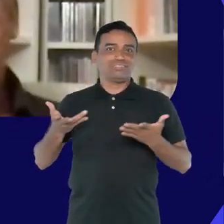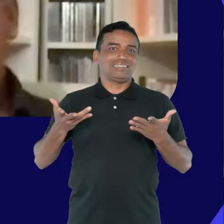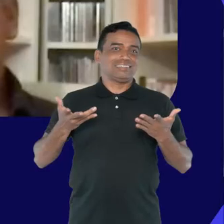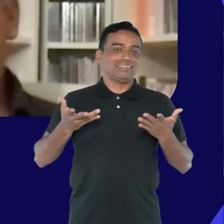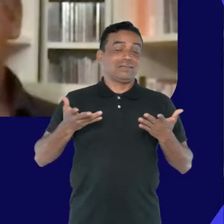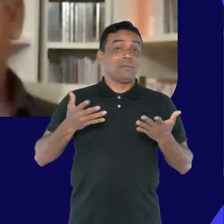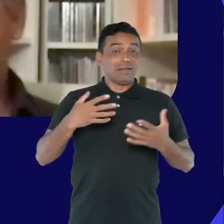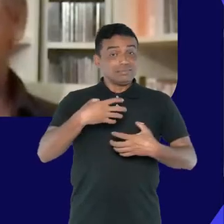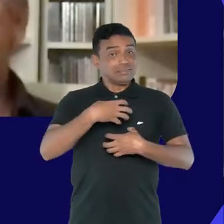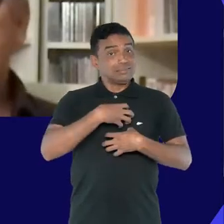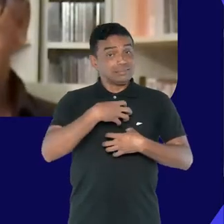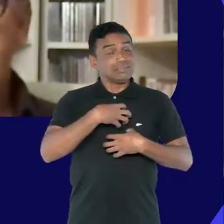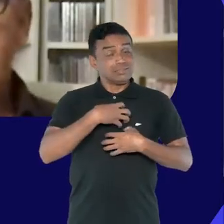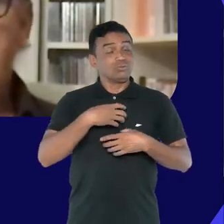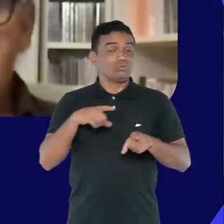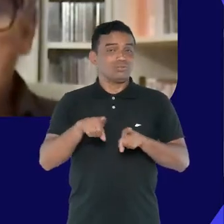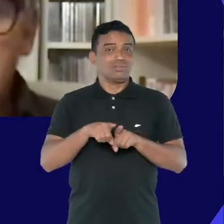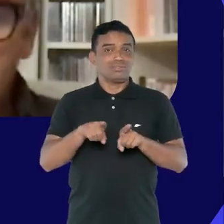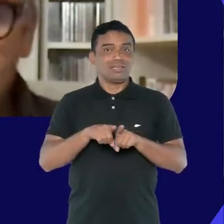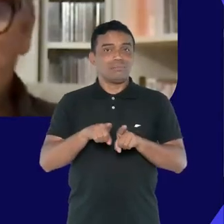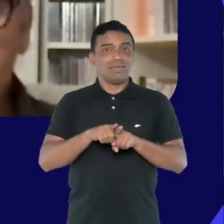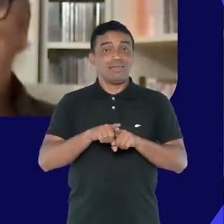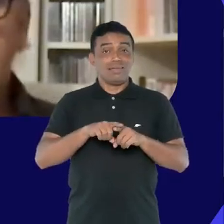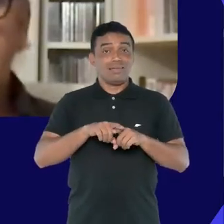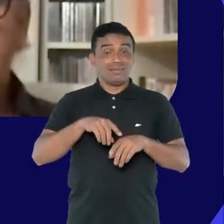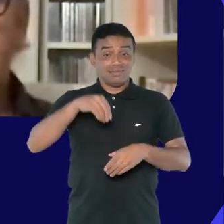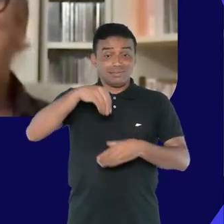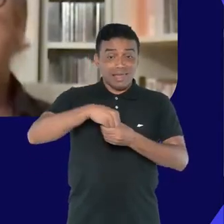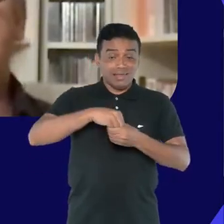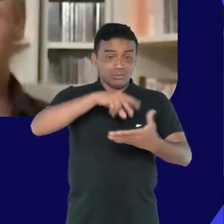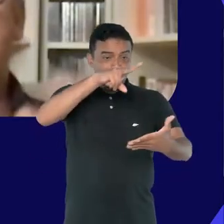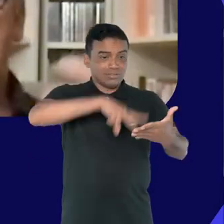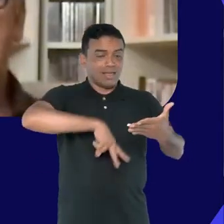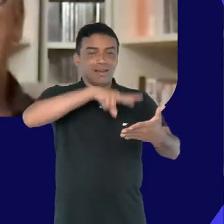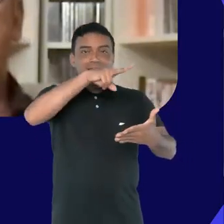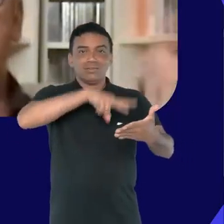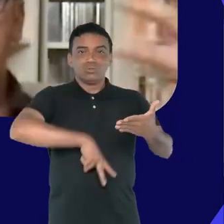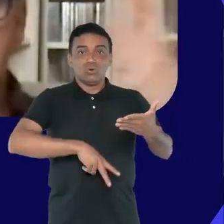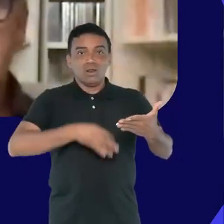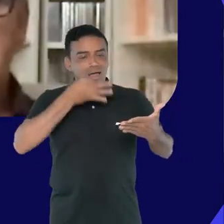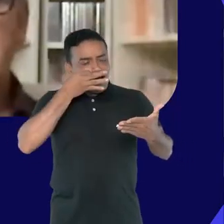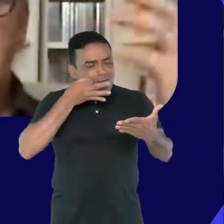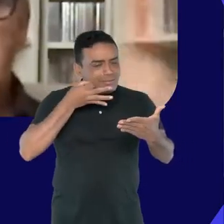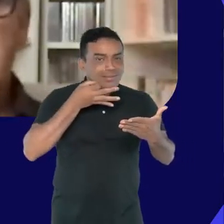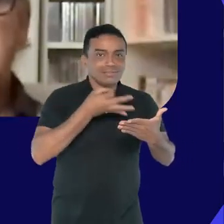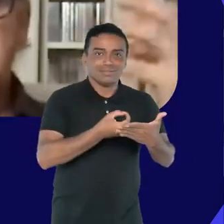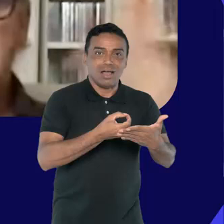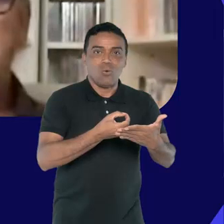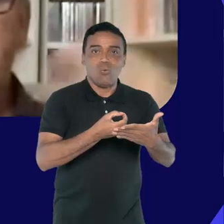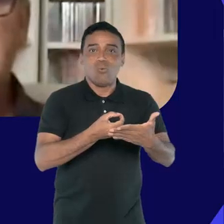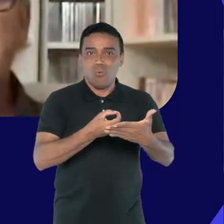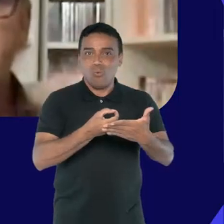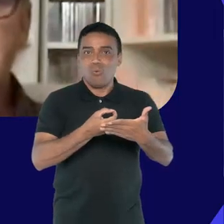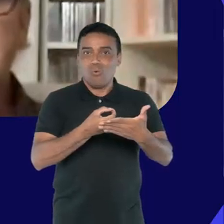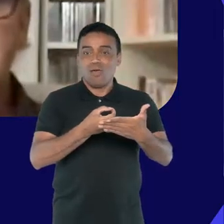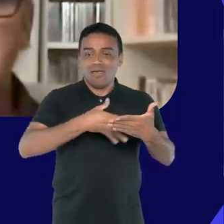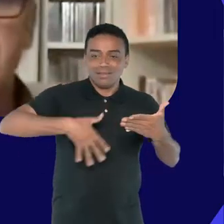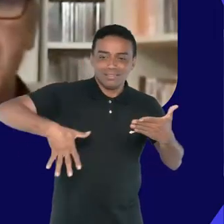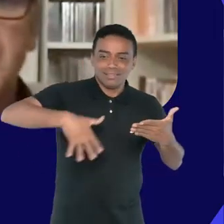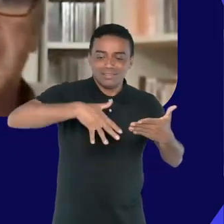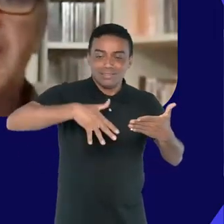mas sinto que, lá está, na leitura nós prestamos atenção a esse